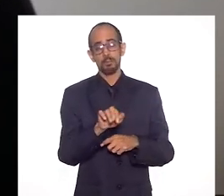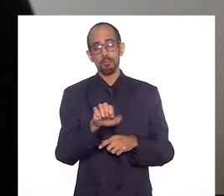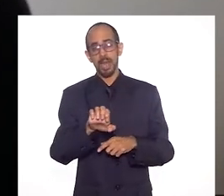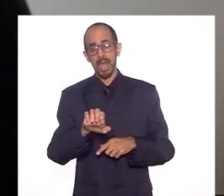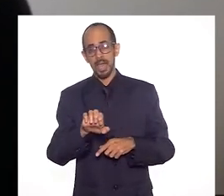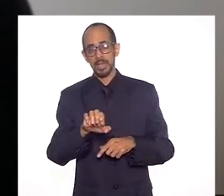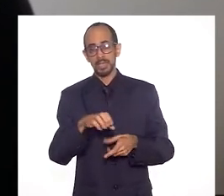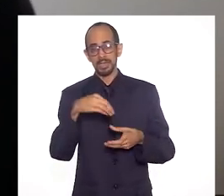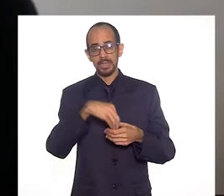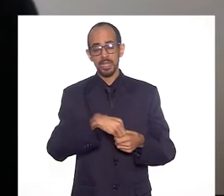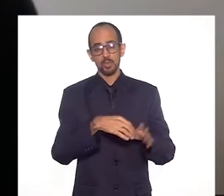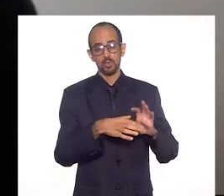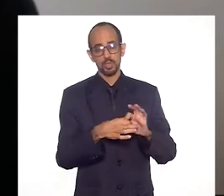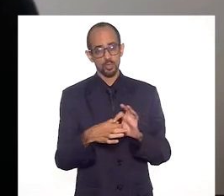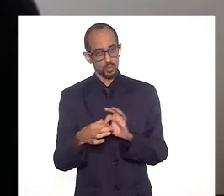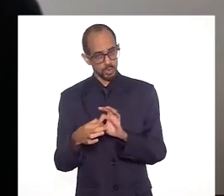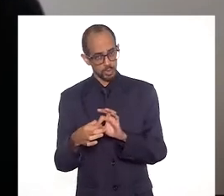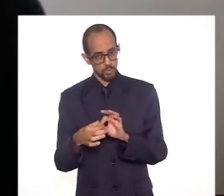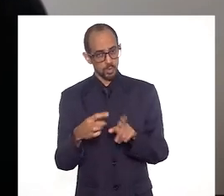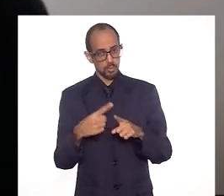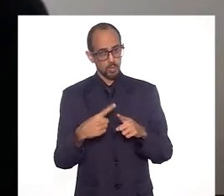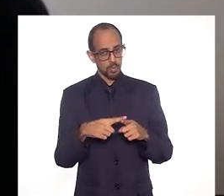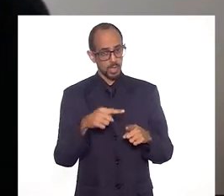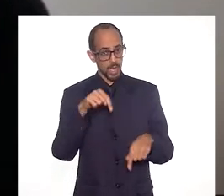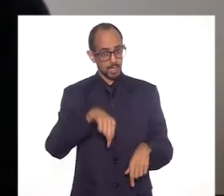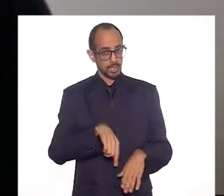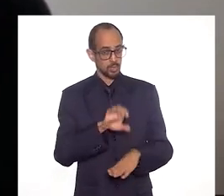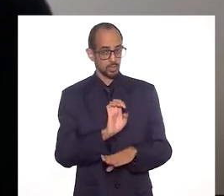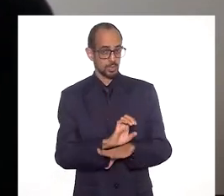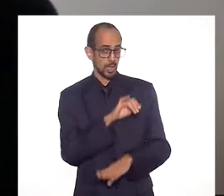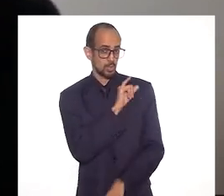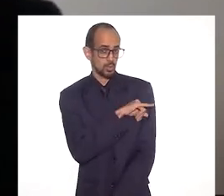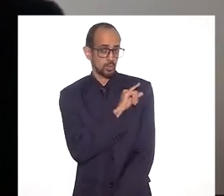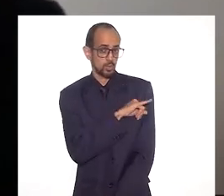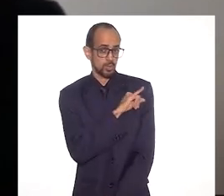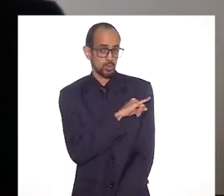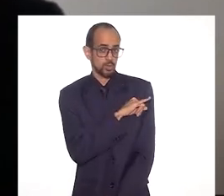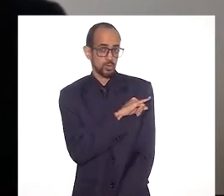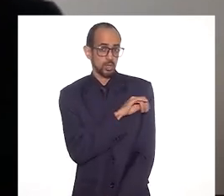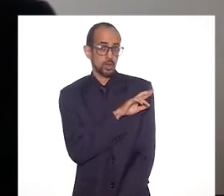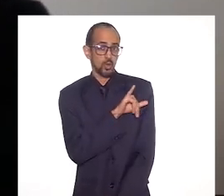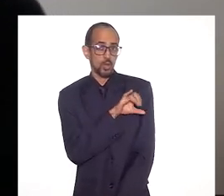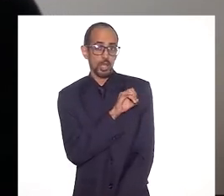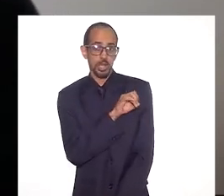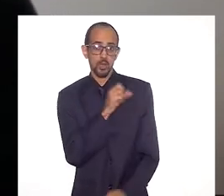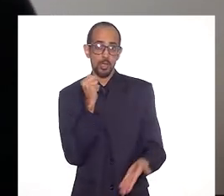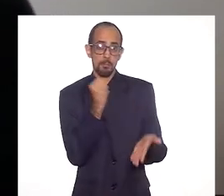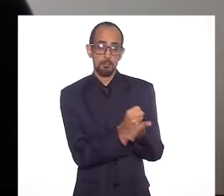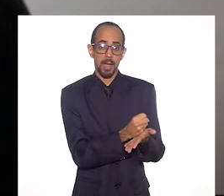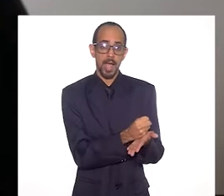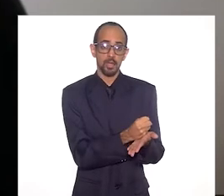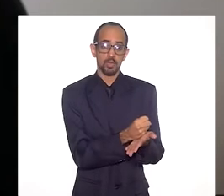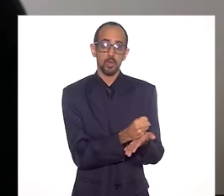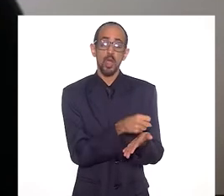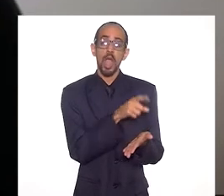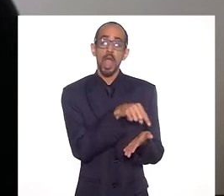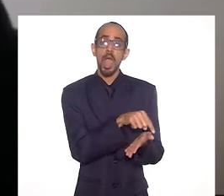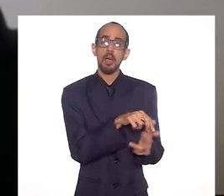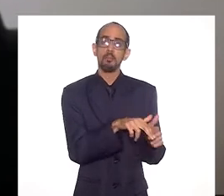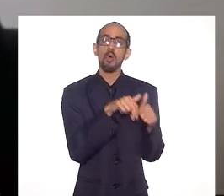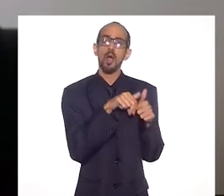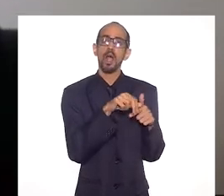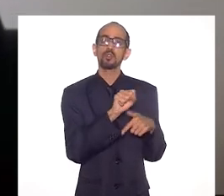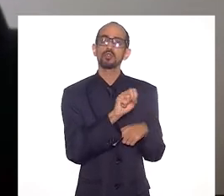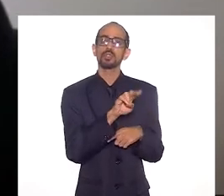Porque se tem algo que foi formado aqui no estado do Rio de Janeiro, foi o Movimento Rio de Impacto, graças à atuação do Sebrae